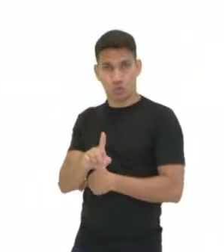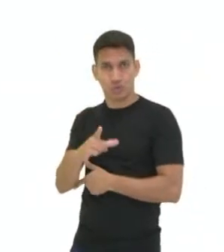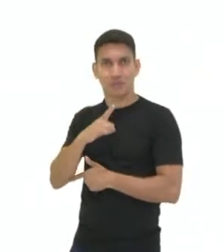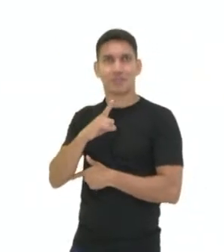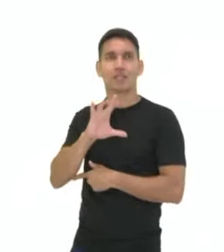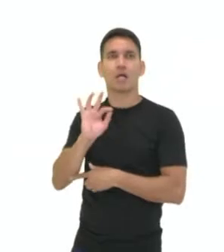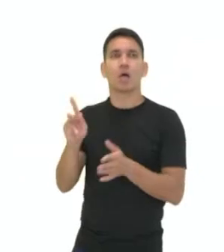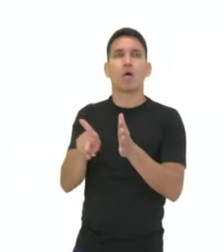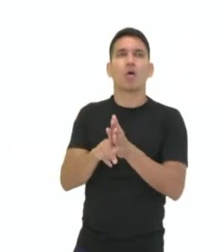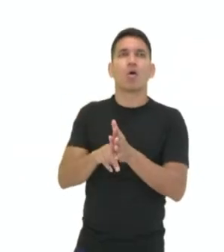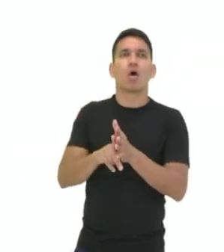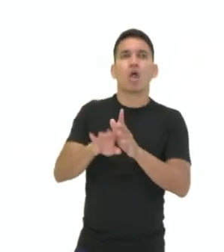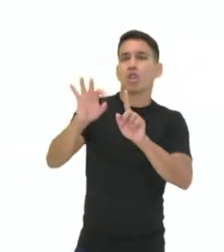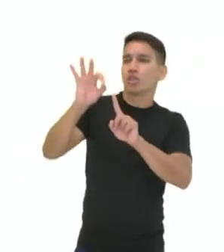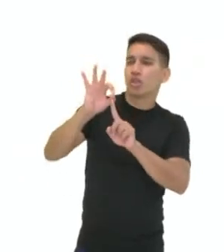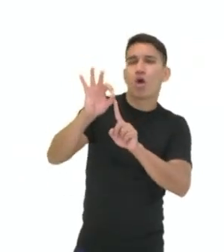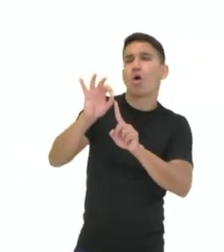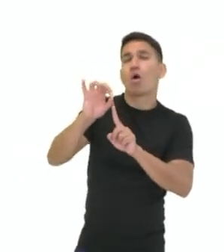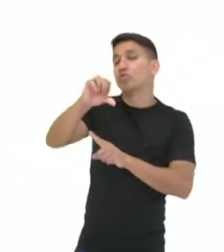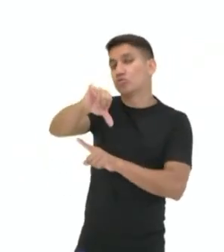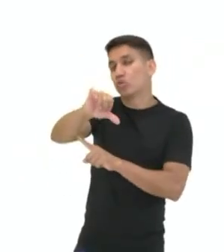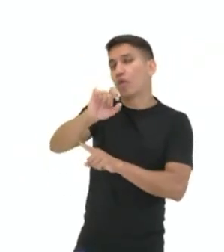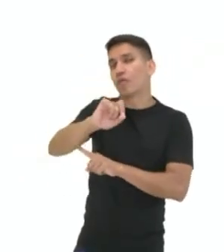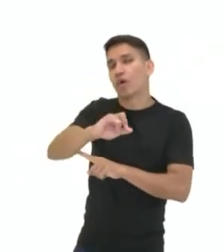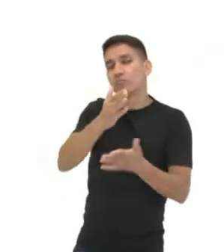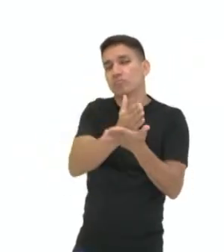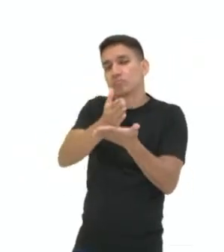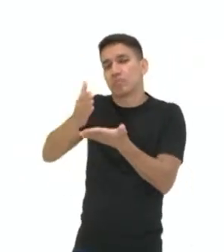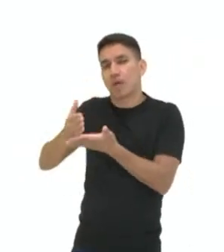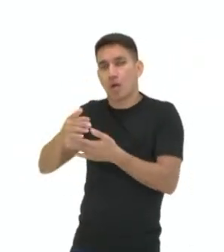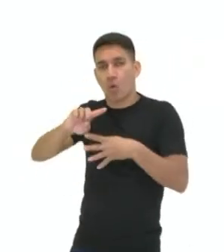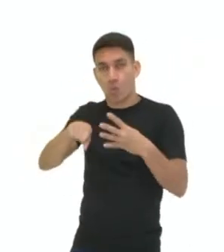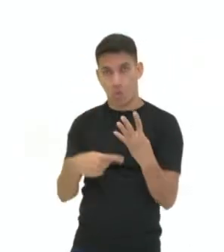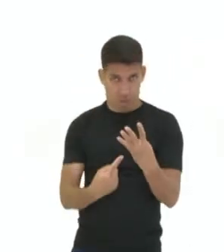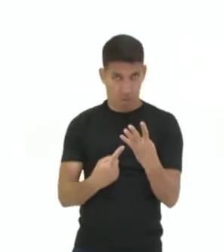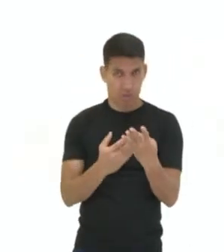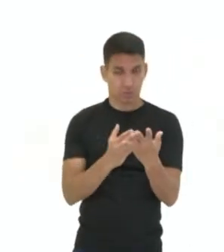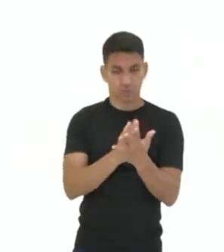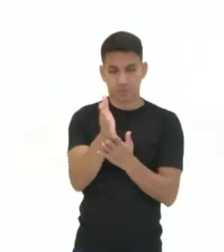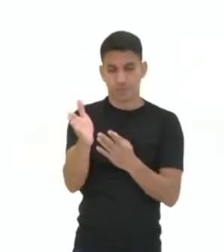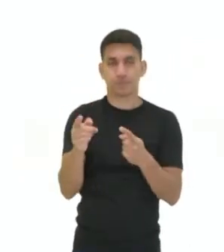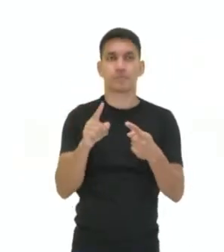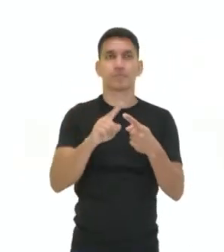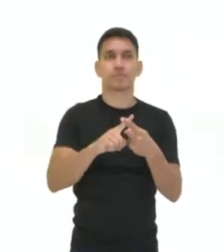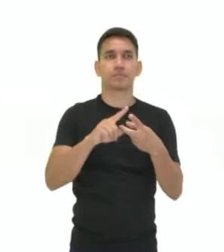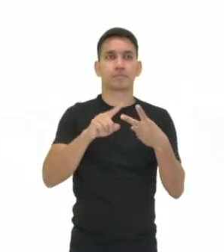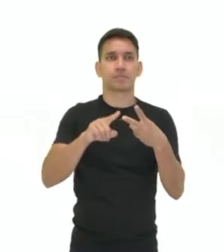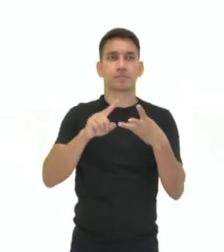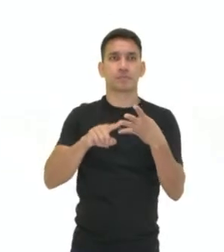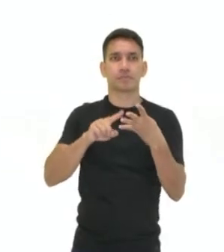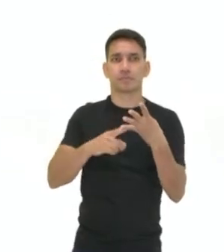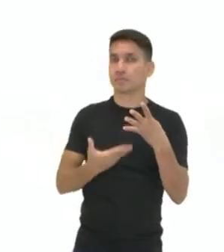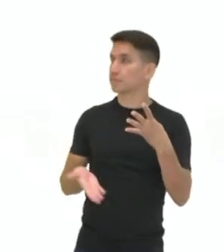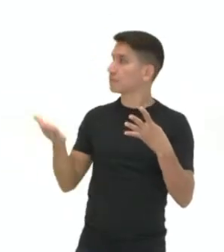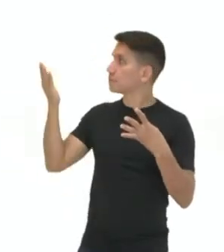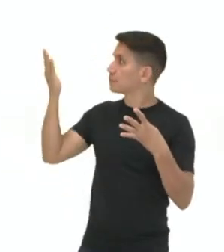graus ritualísticos, distribuídos em 4 seções, que são postulantes, seção dos neófitos, seção dos iniciados e